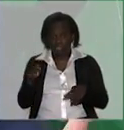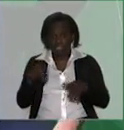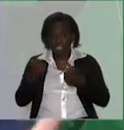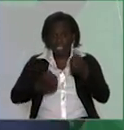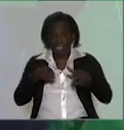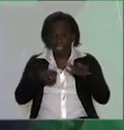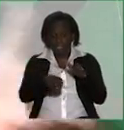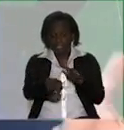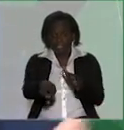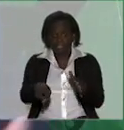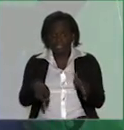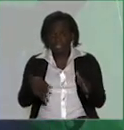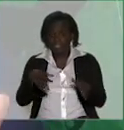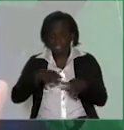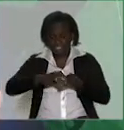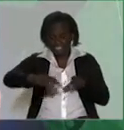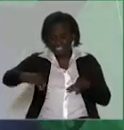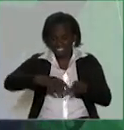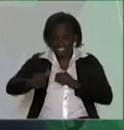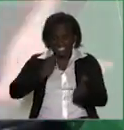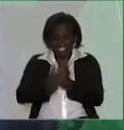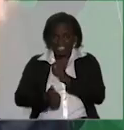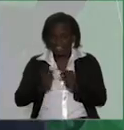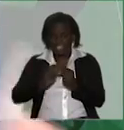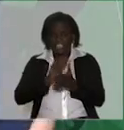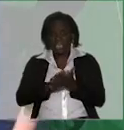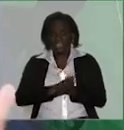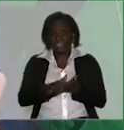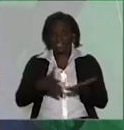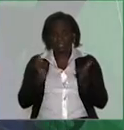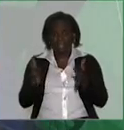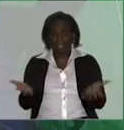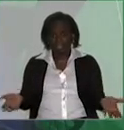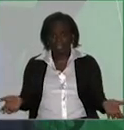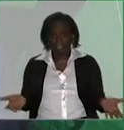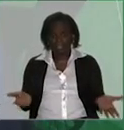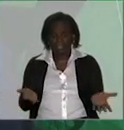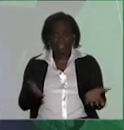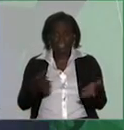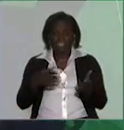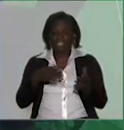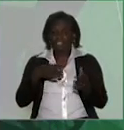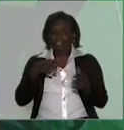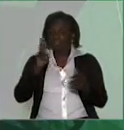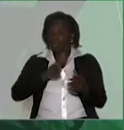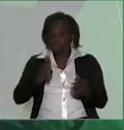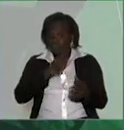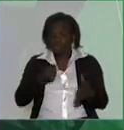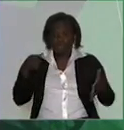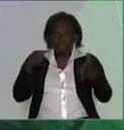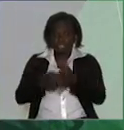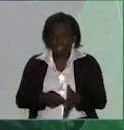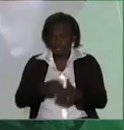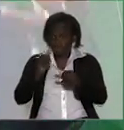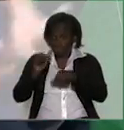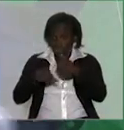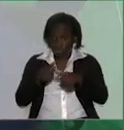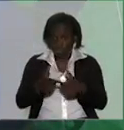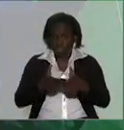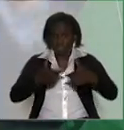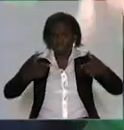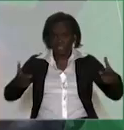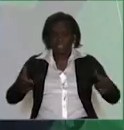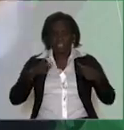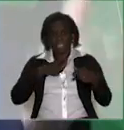grande estacionamento, as pistas já acabaram e você não fez nada. E você nem deu a finalidade de transformar aquilo